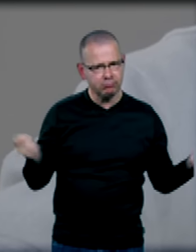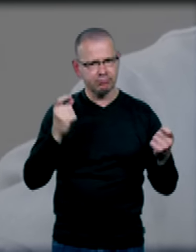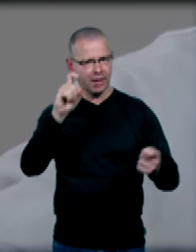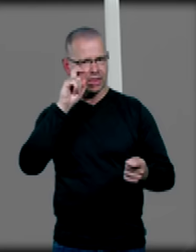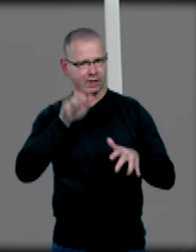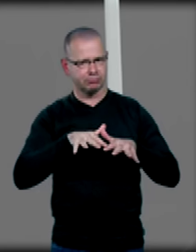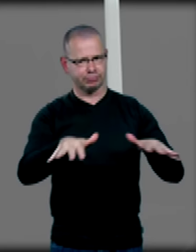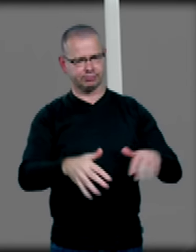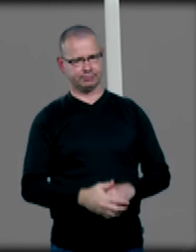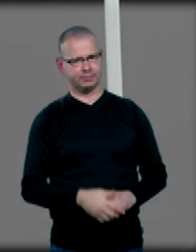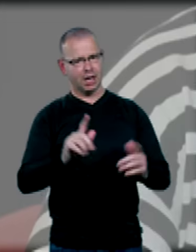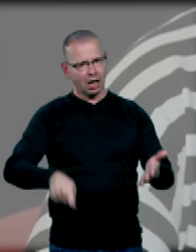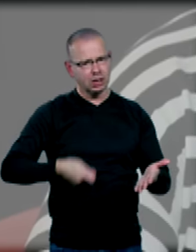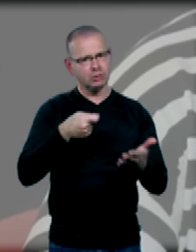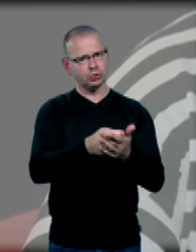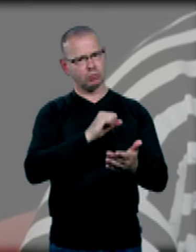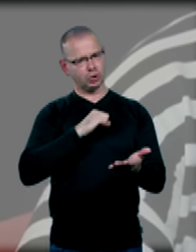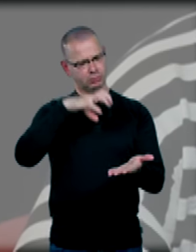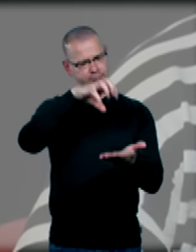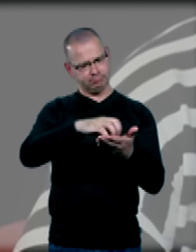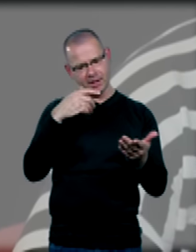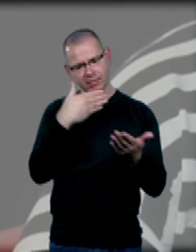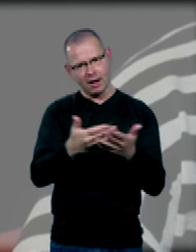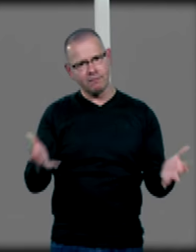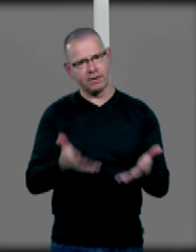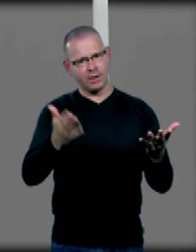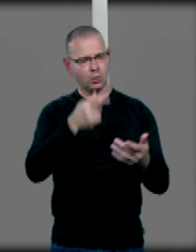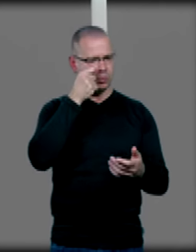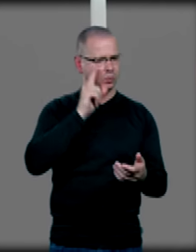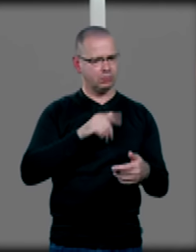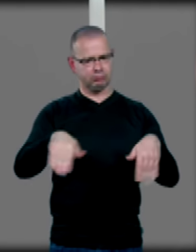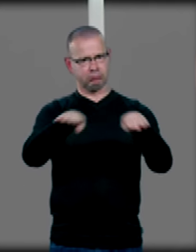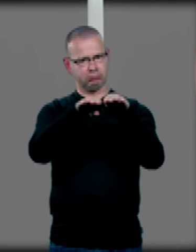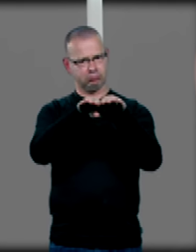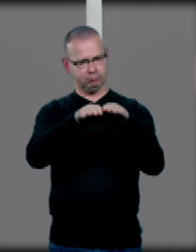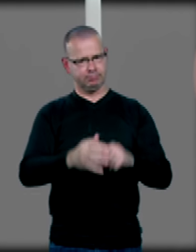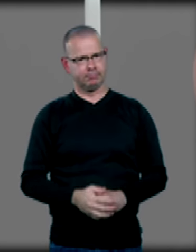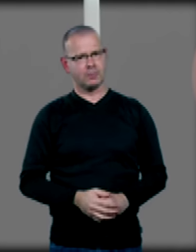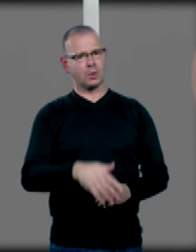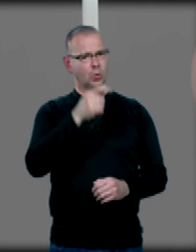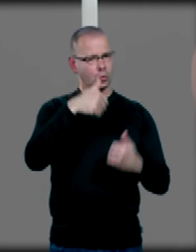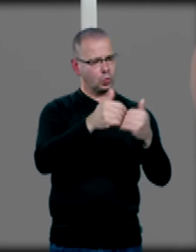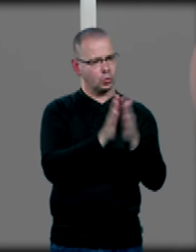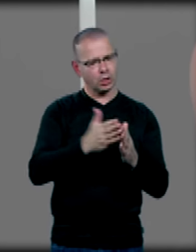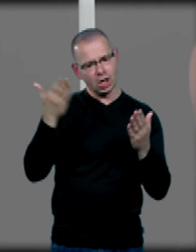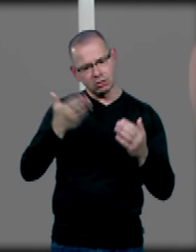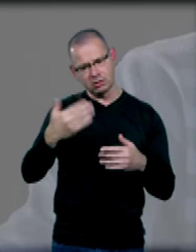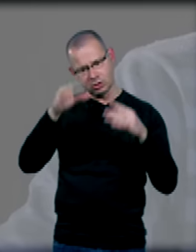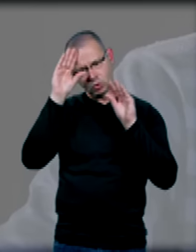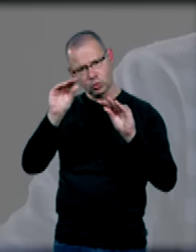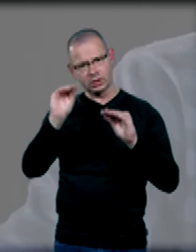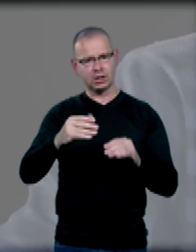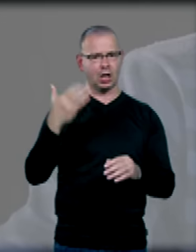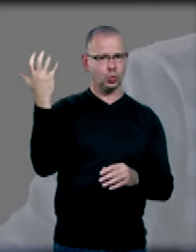os cidadãos. Todos têm direito à educação e à cultura. Todos têm direito ao ensino, com garantia do direito à igualdade